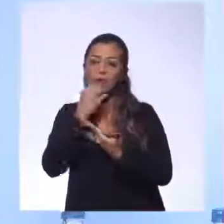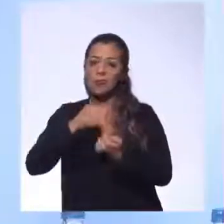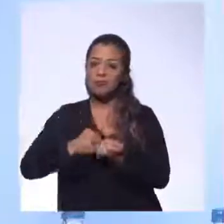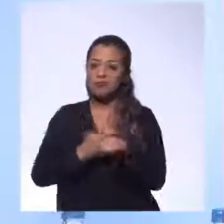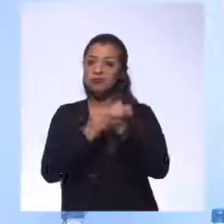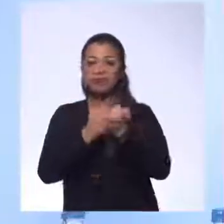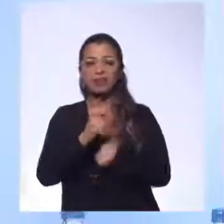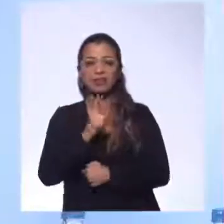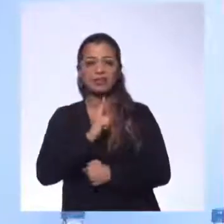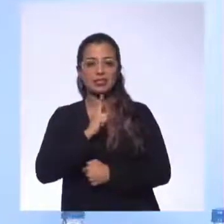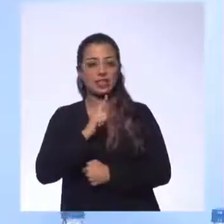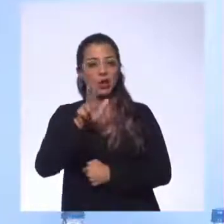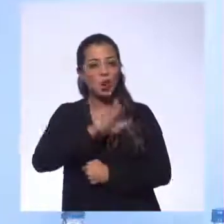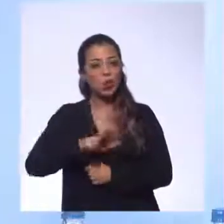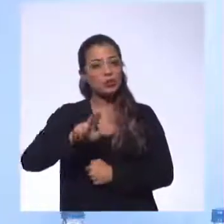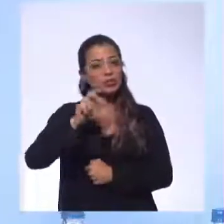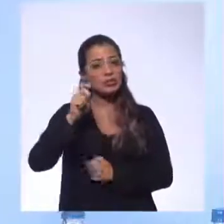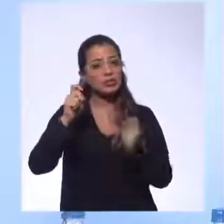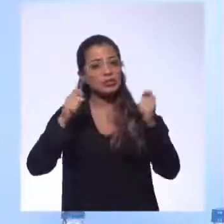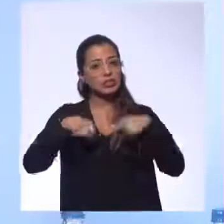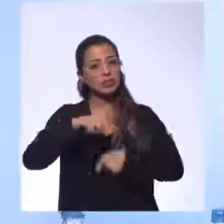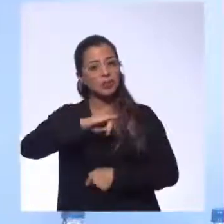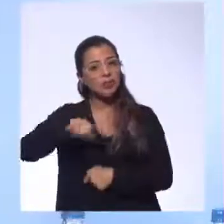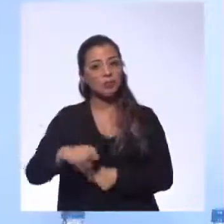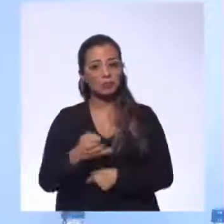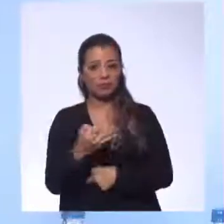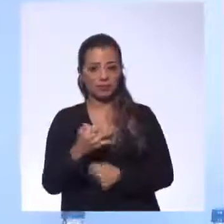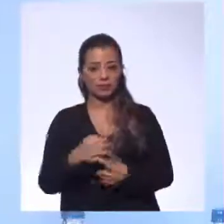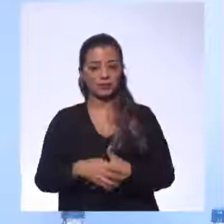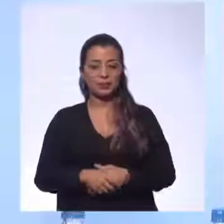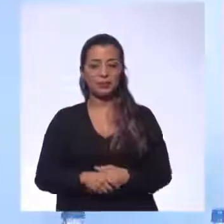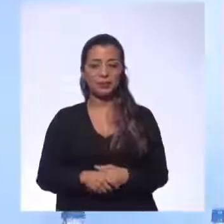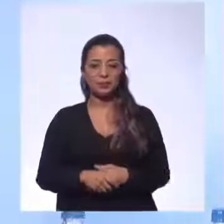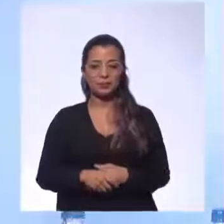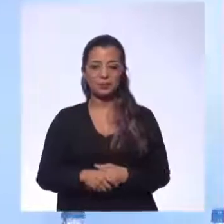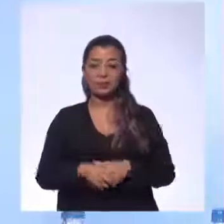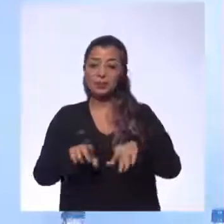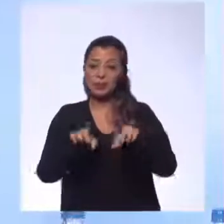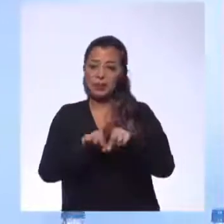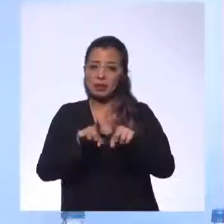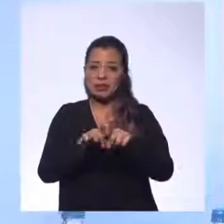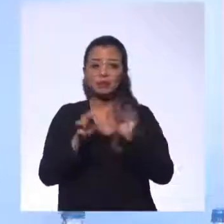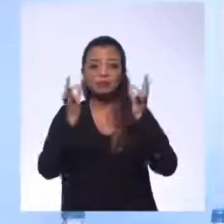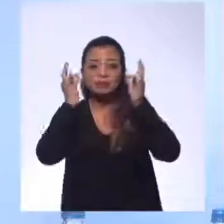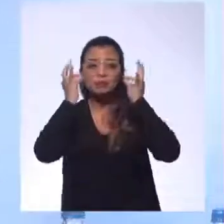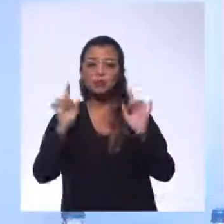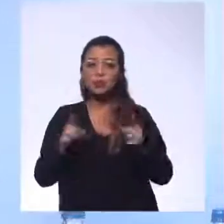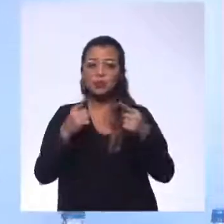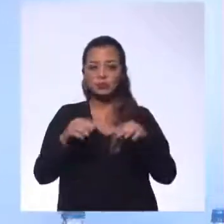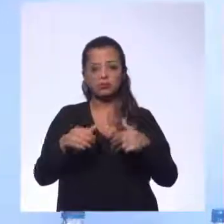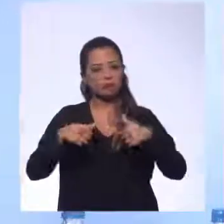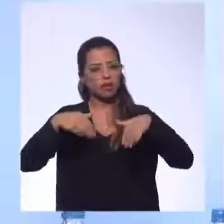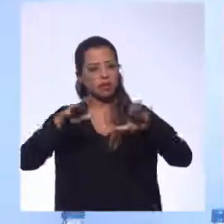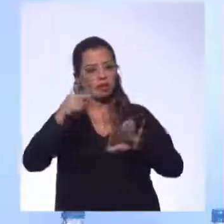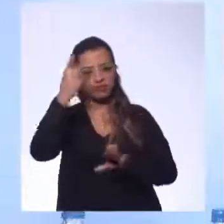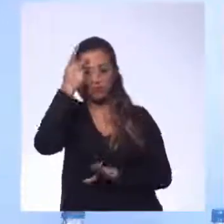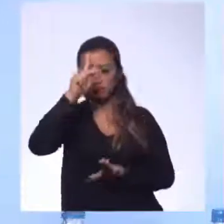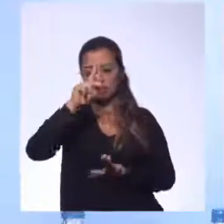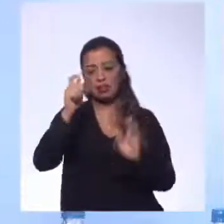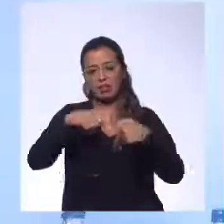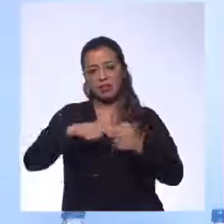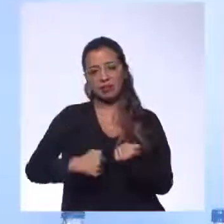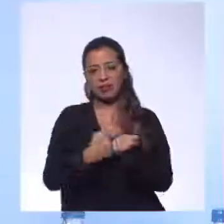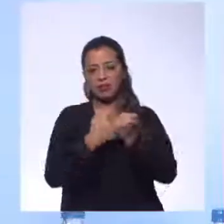que o uso é aproveitável, os alunos realmente aproveitam, né? E mesmo escutando música, aprendem. Enfim, vocês podem defender como